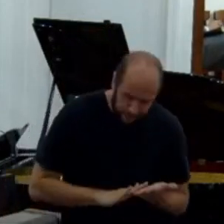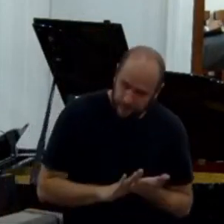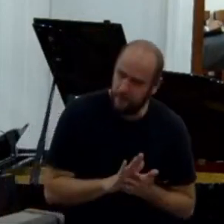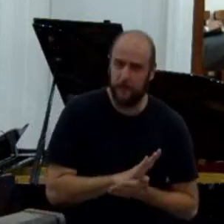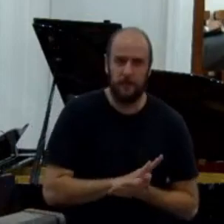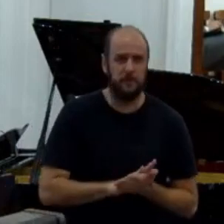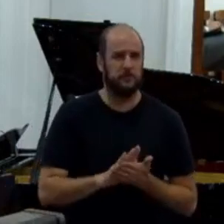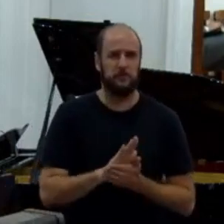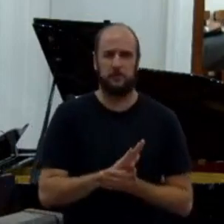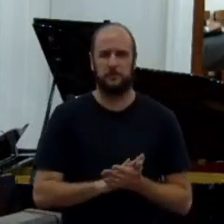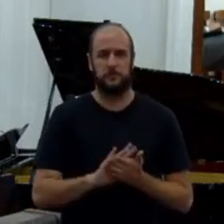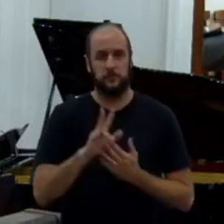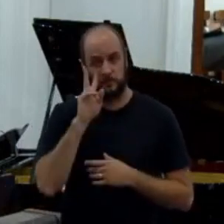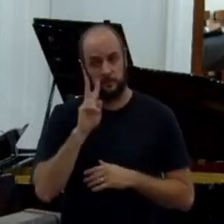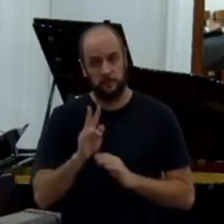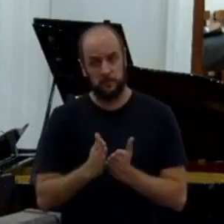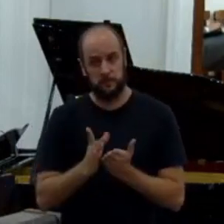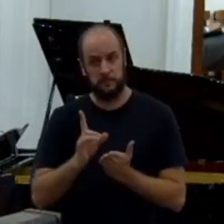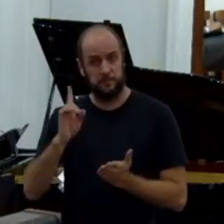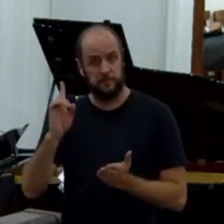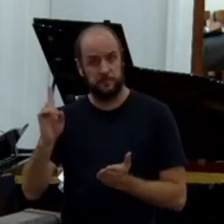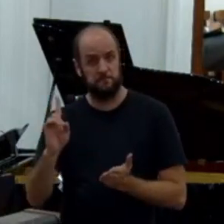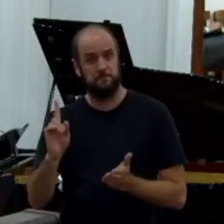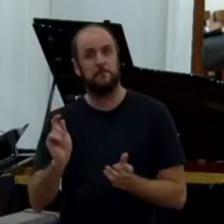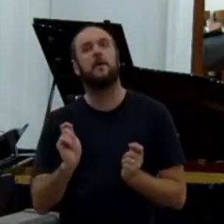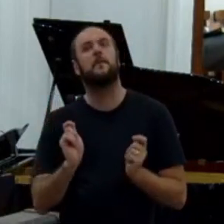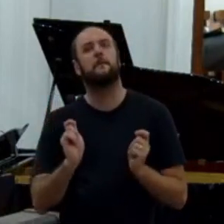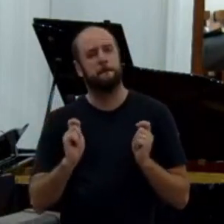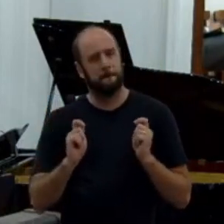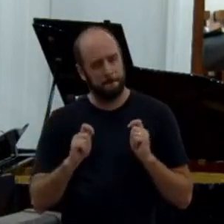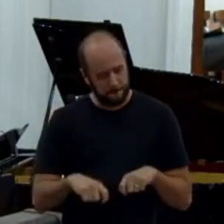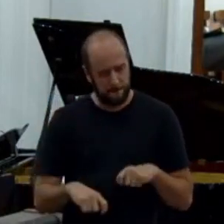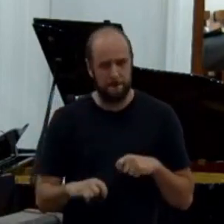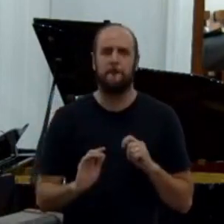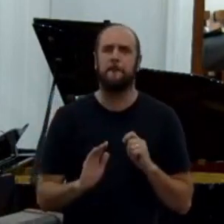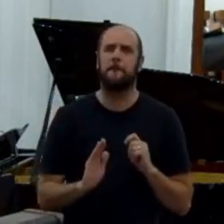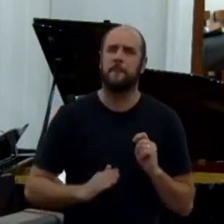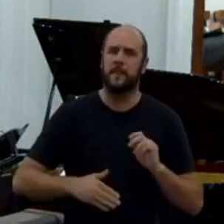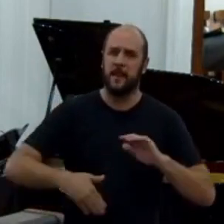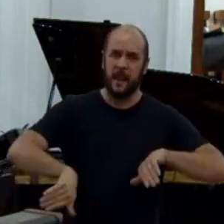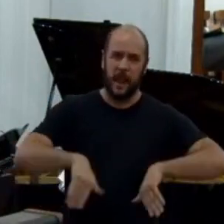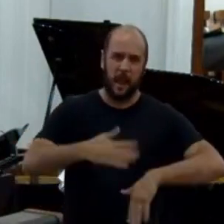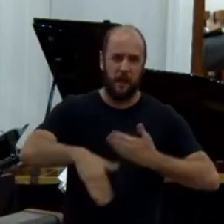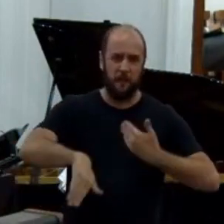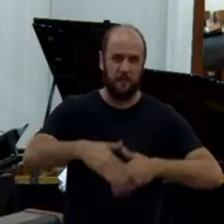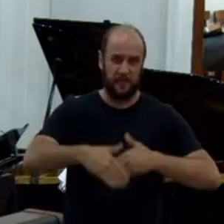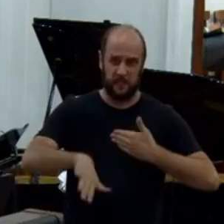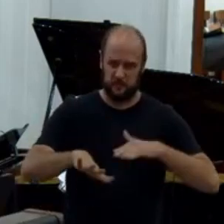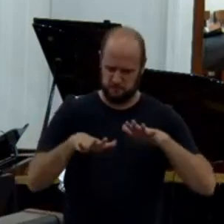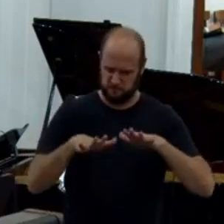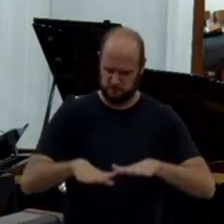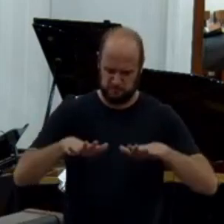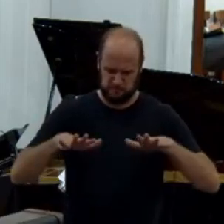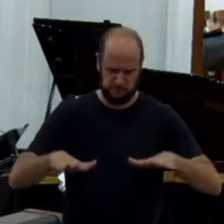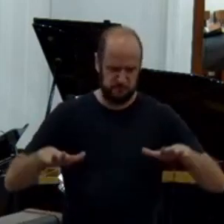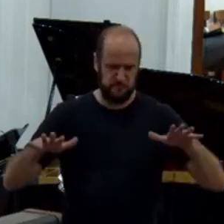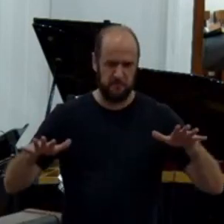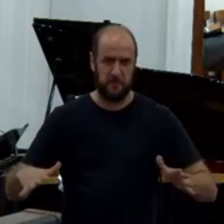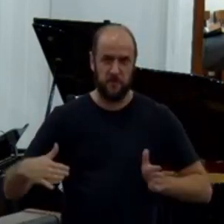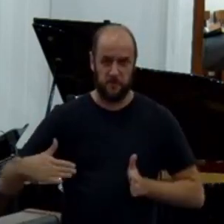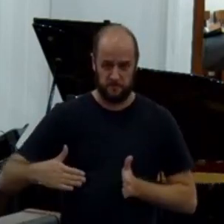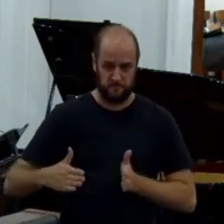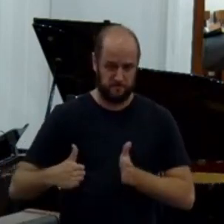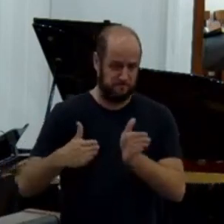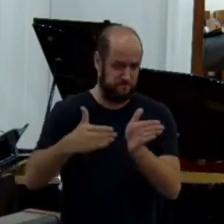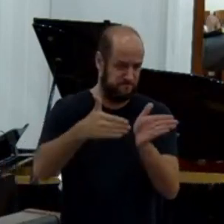de acordo com a Escritura Sagrada, pode se tornar uma avenida bem pavimentada que nos inclina